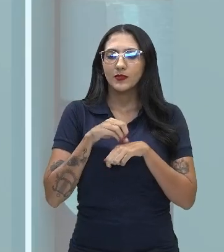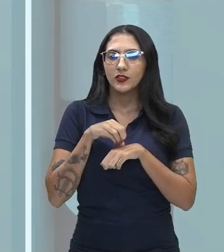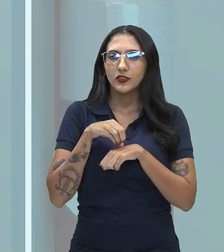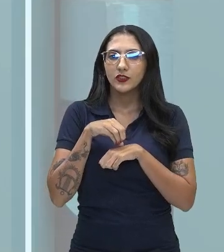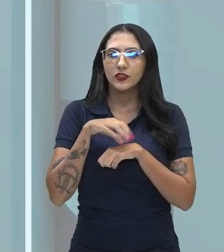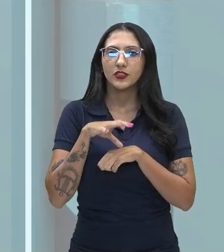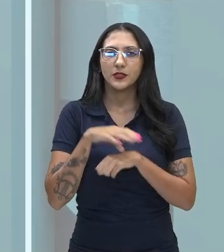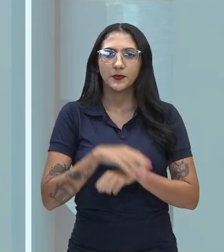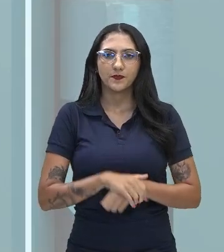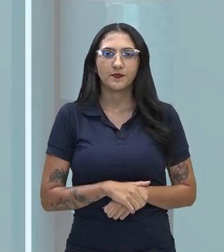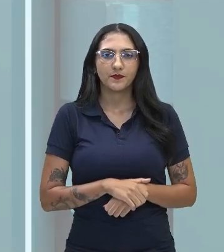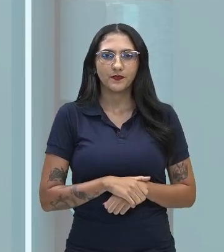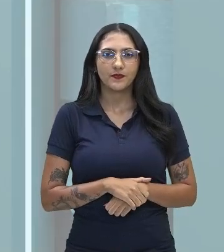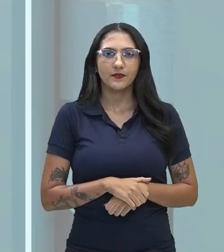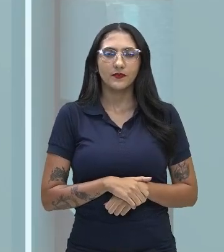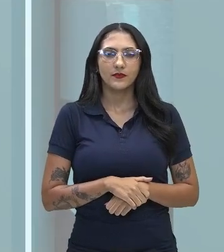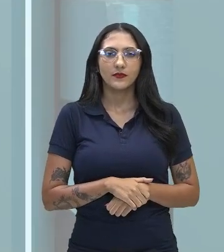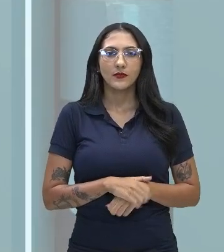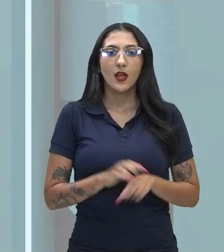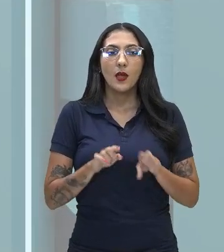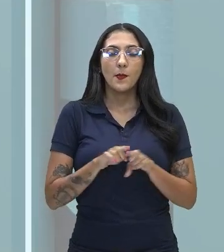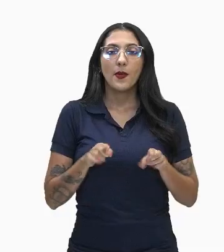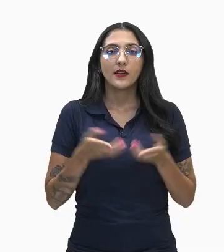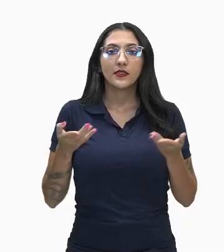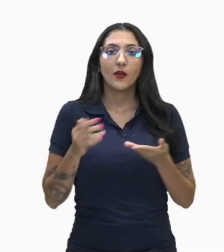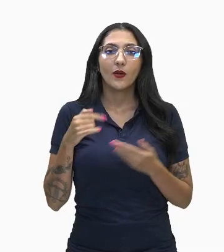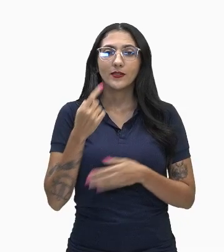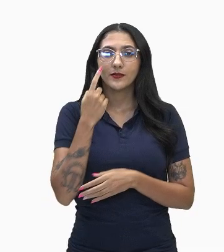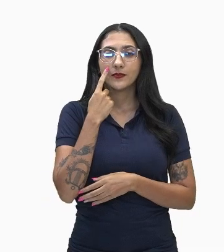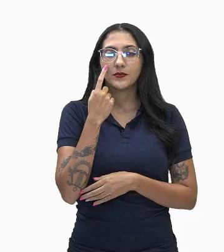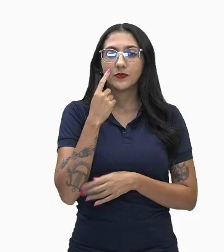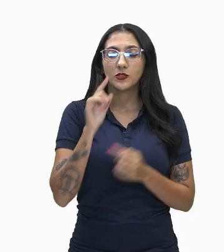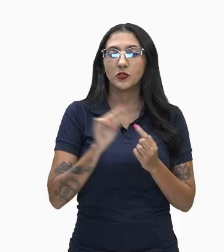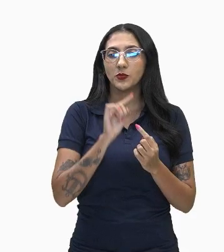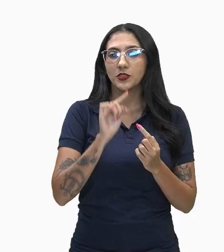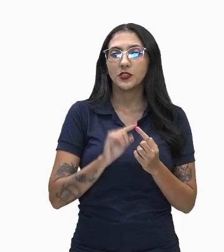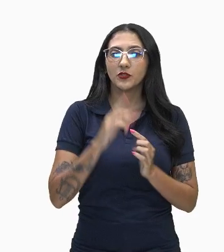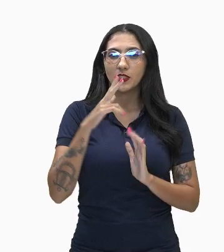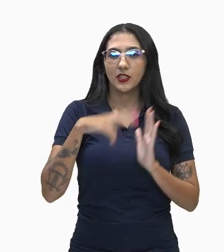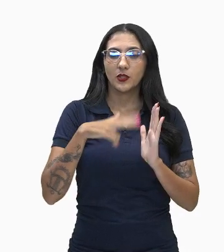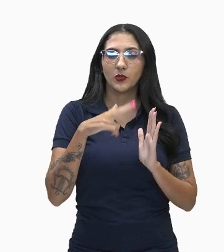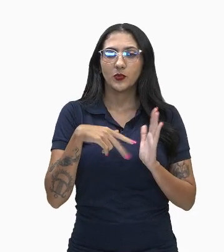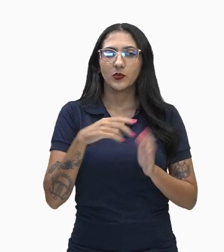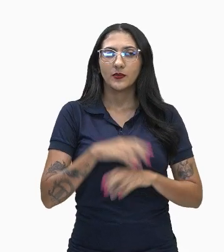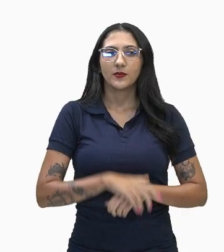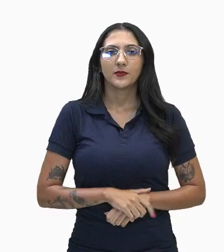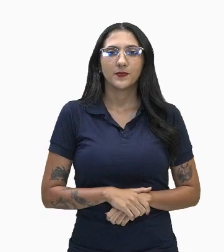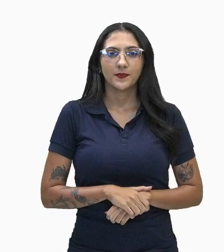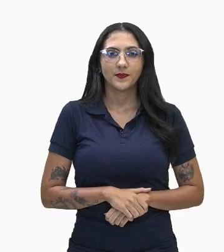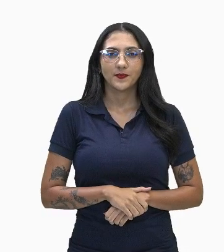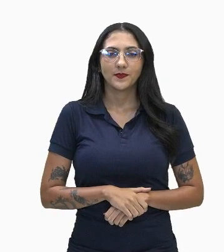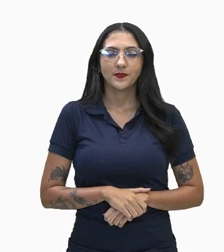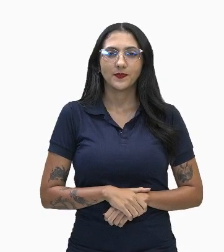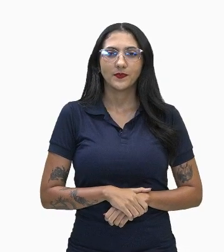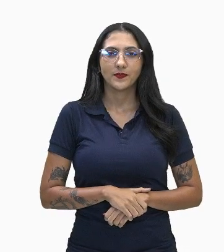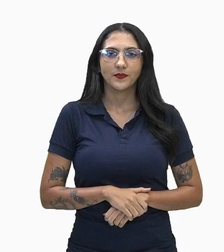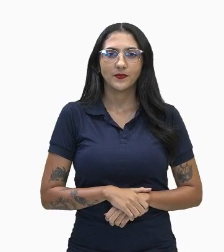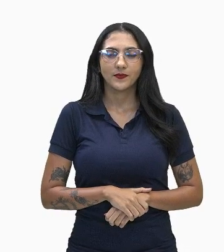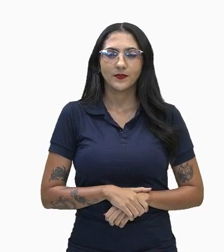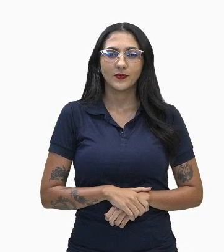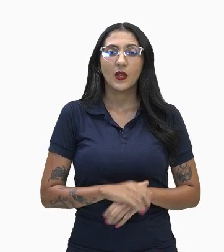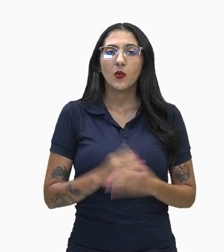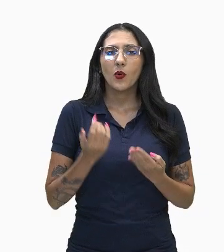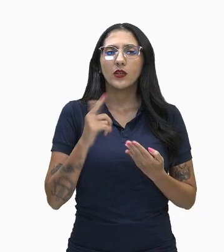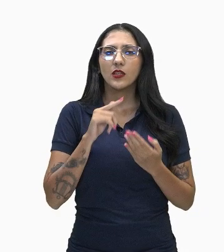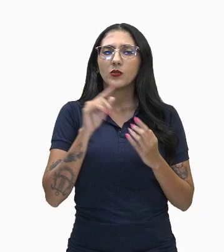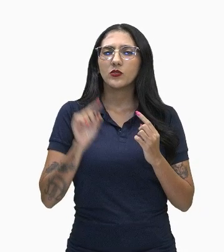antes vamos aqui trabalhar os objetivos de leitura? Let's go! Então, quais são os objetivos de